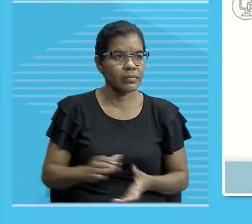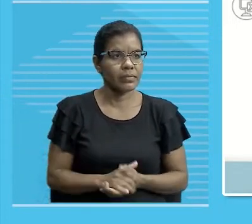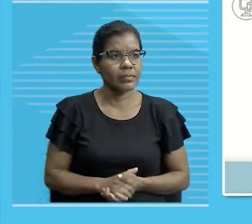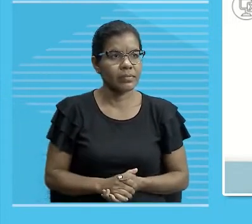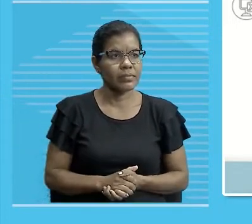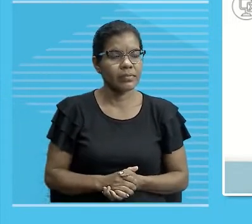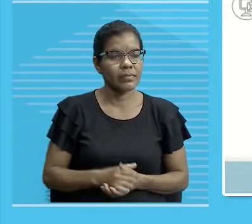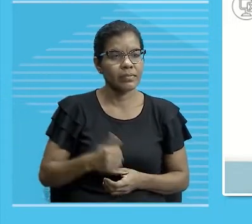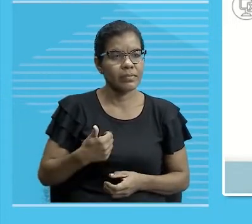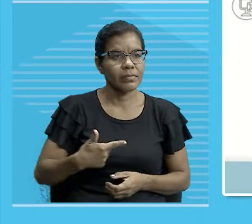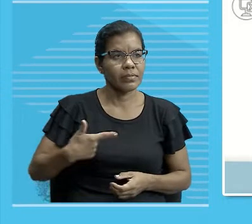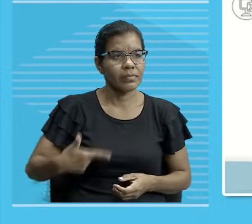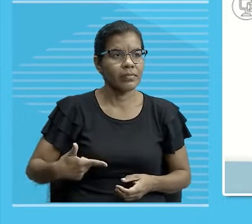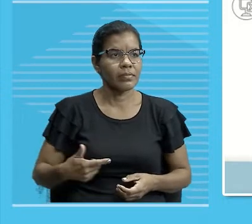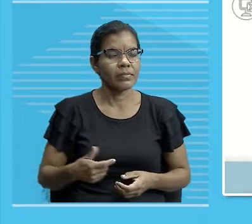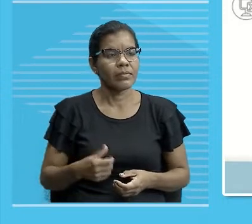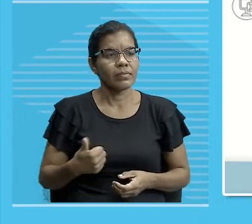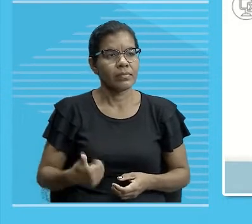21